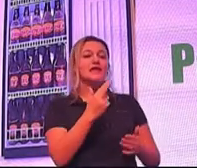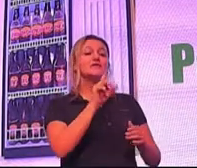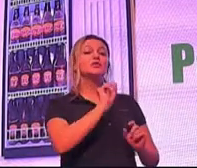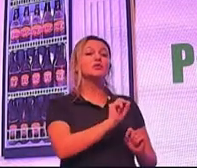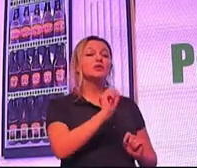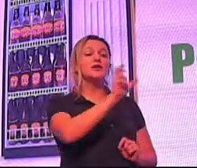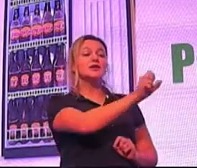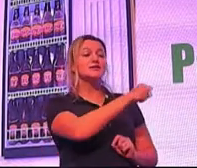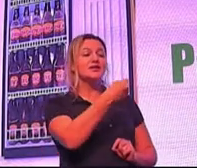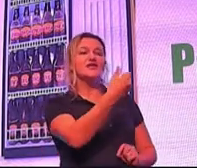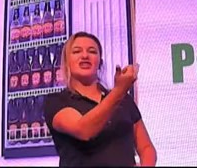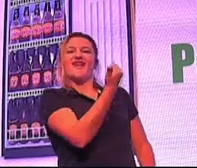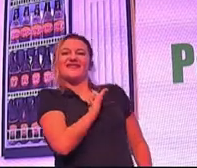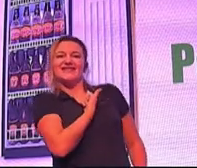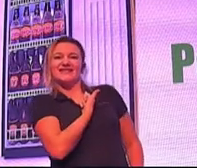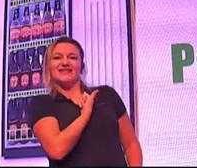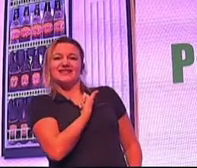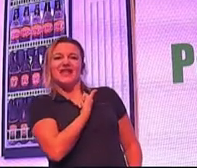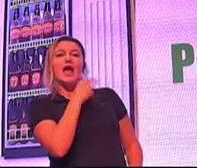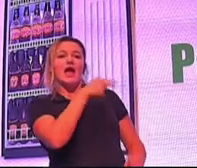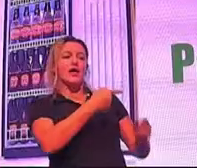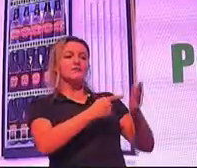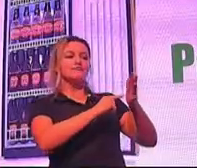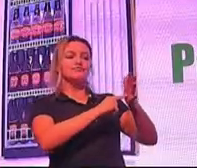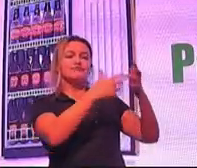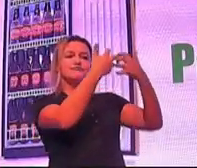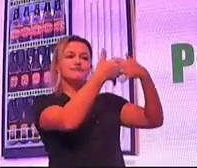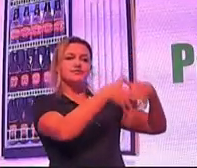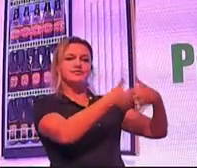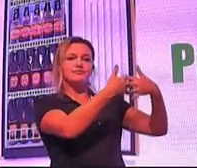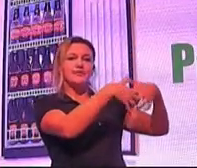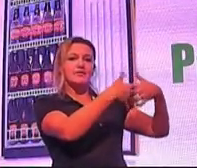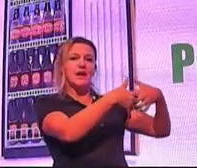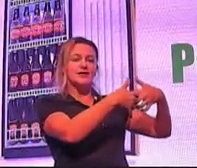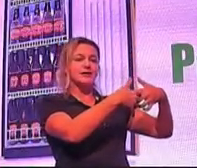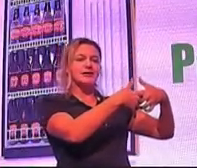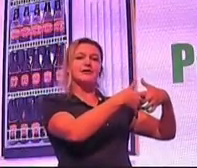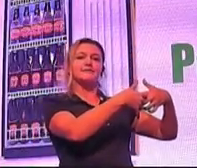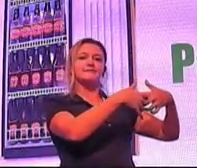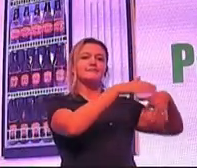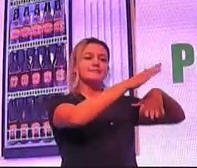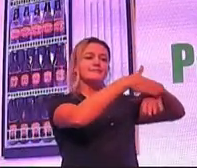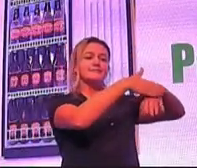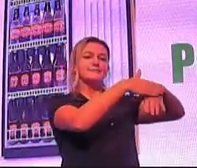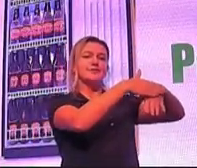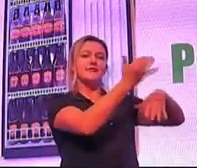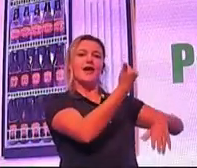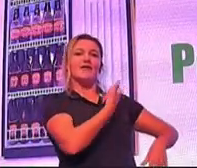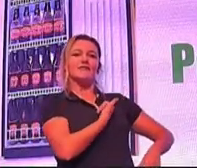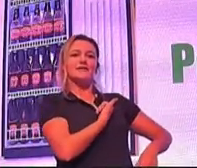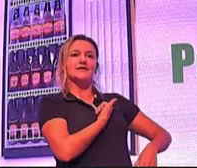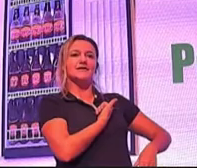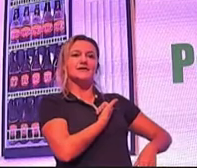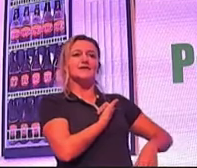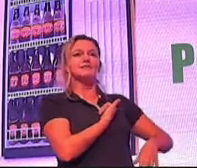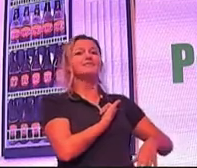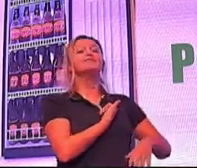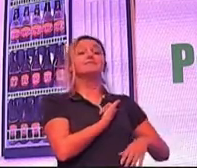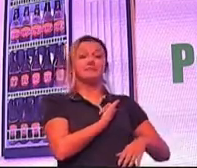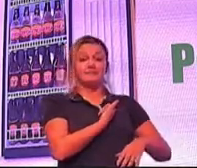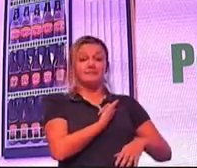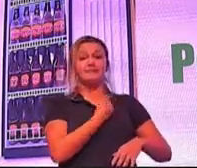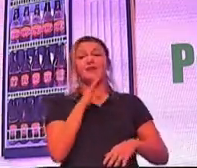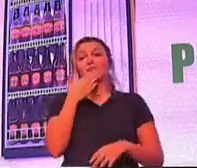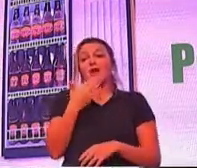Então, a máquina vai tomar uma decisão por você para pedir mais cerveja para o supermercado. Pronto. Isso é